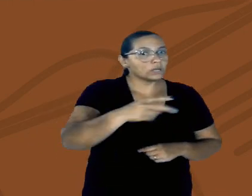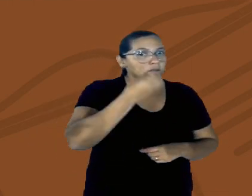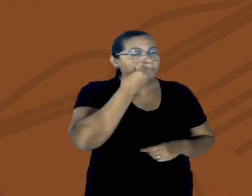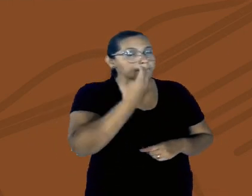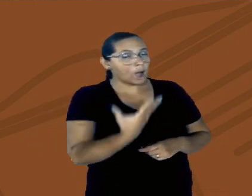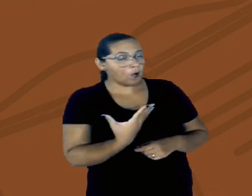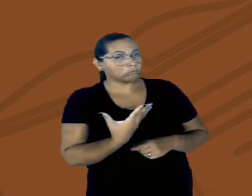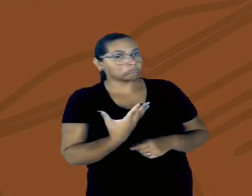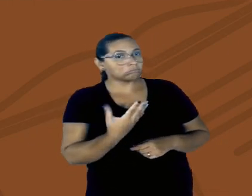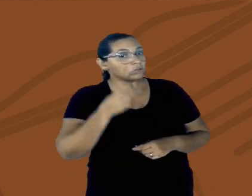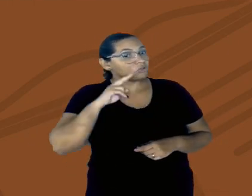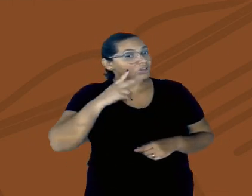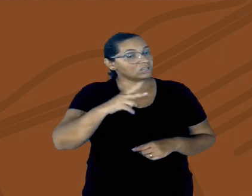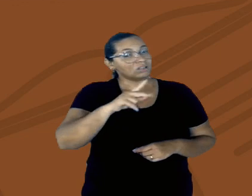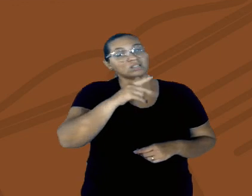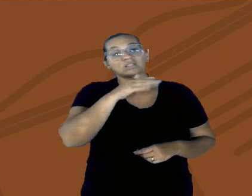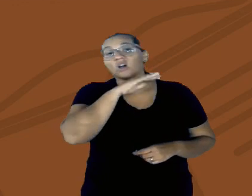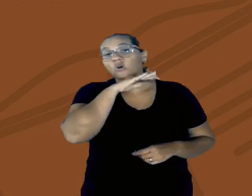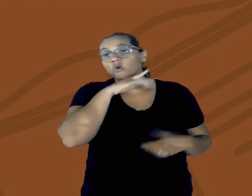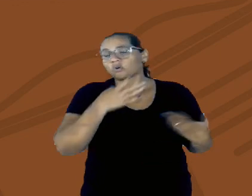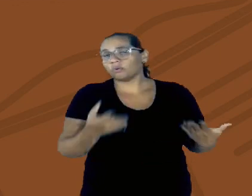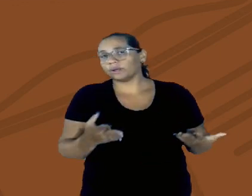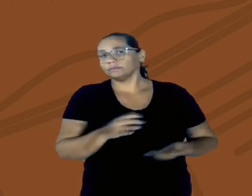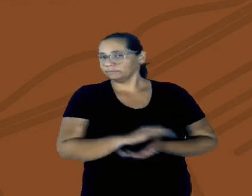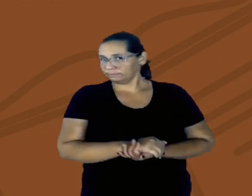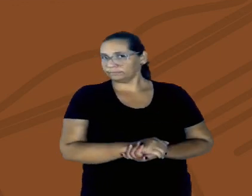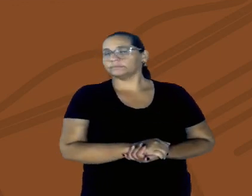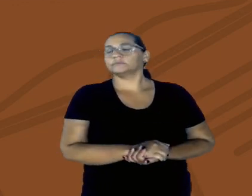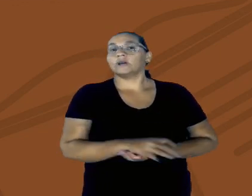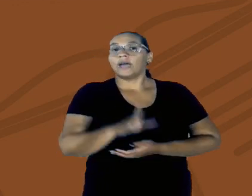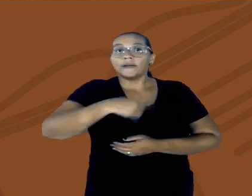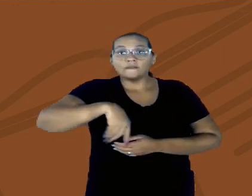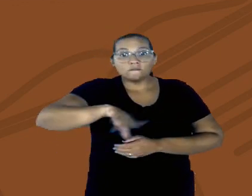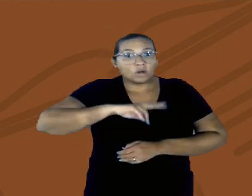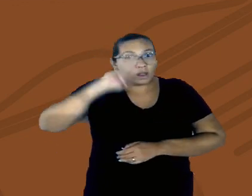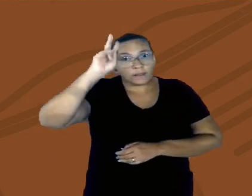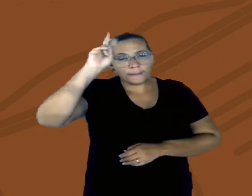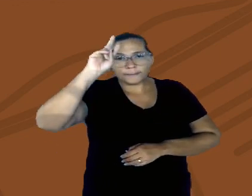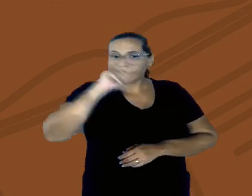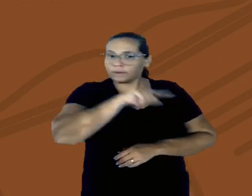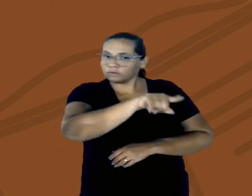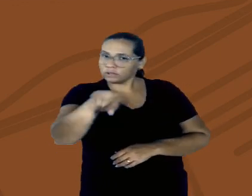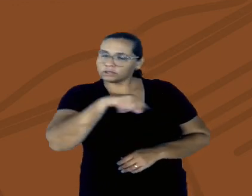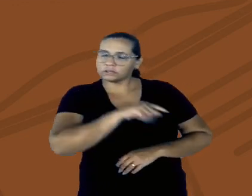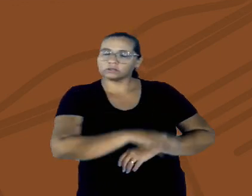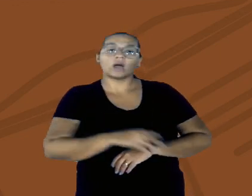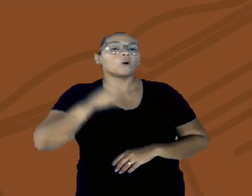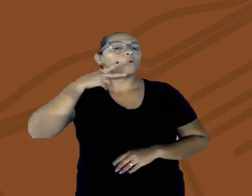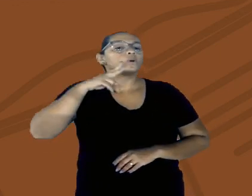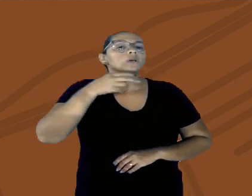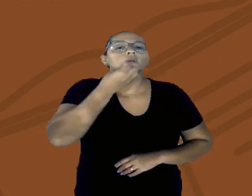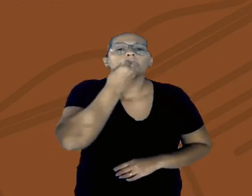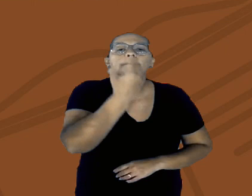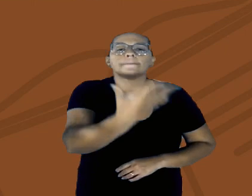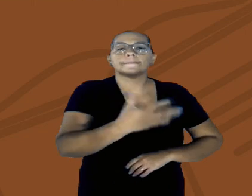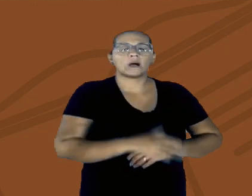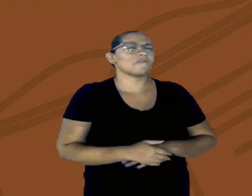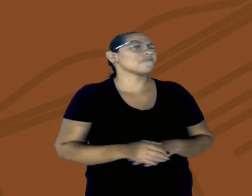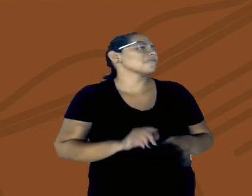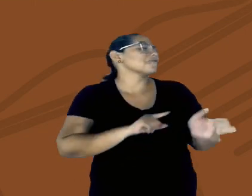atividade sexual. Relembra para nós, professor? Relembro. Consequências positivas. Várias